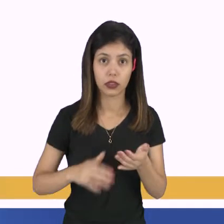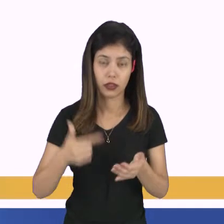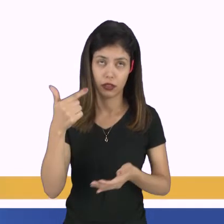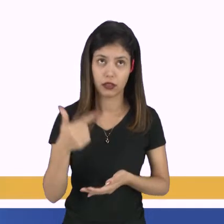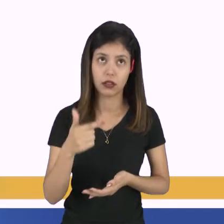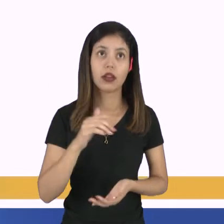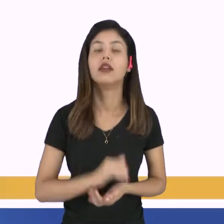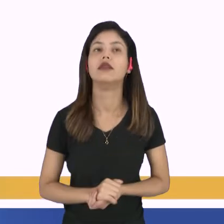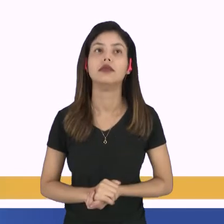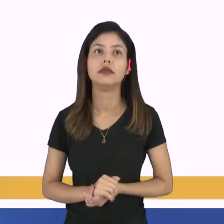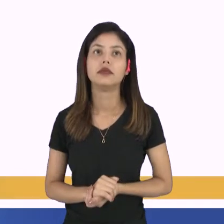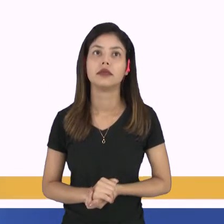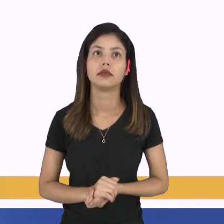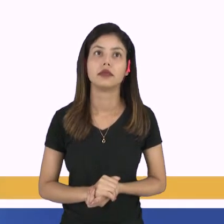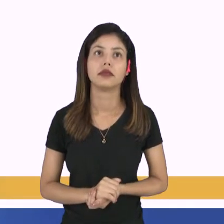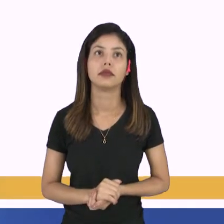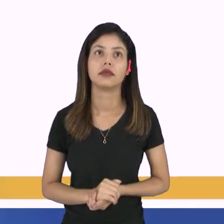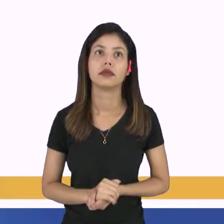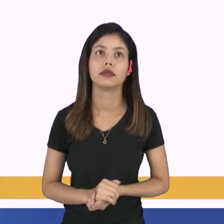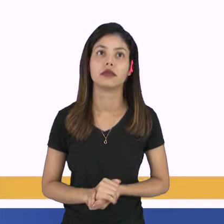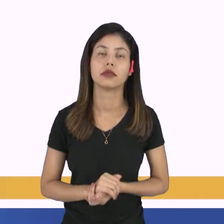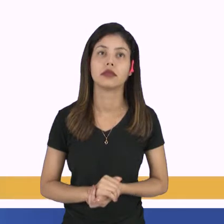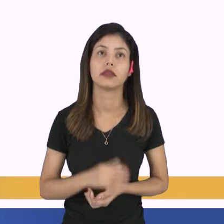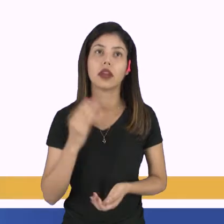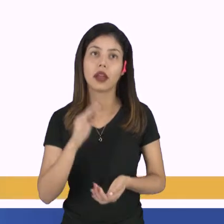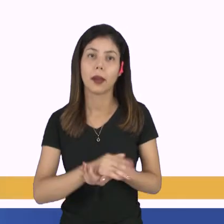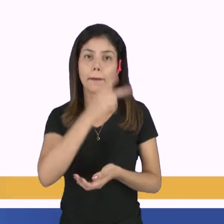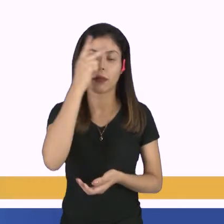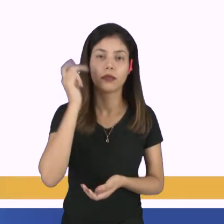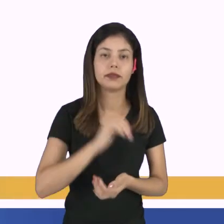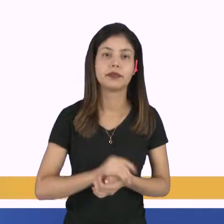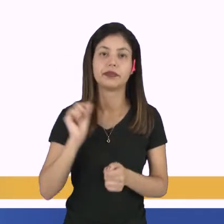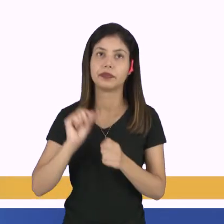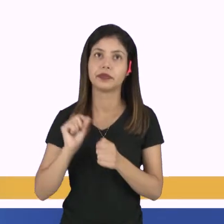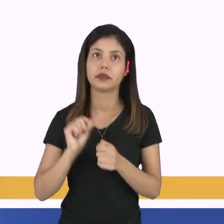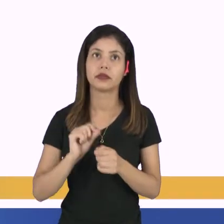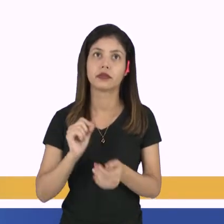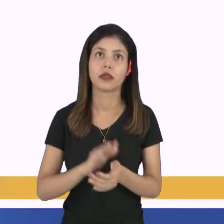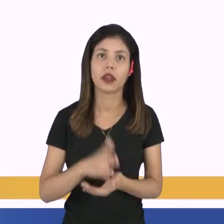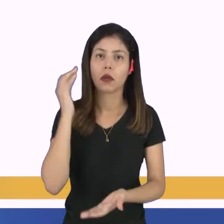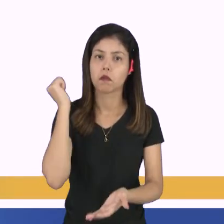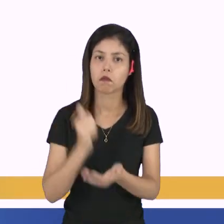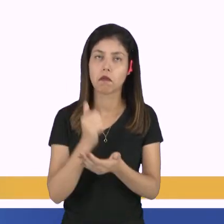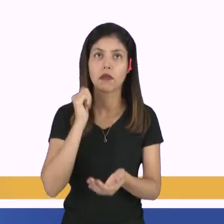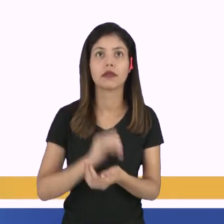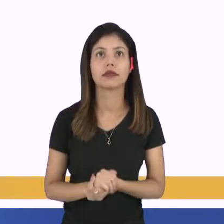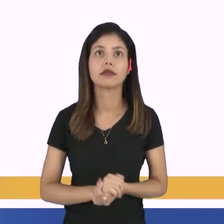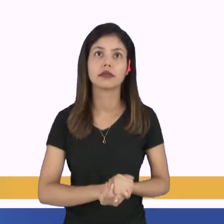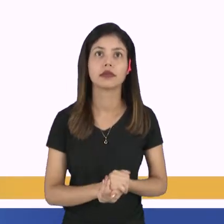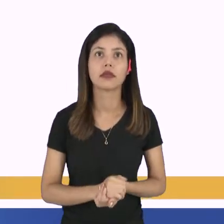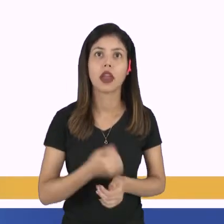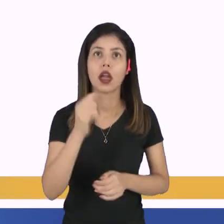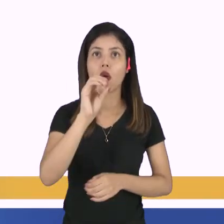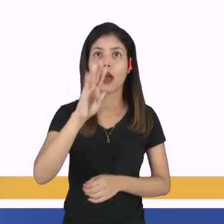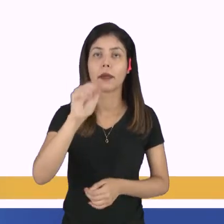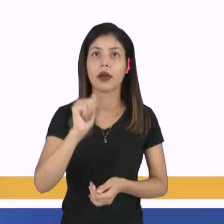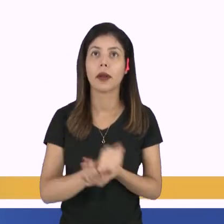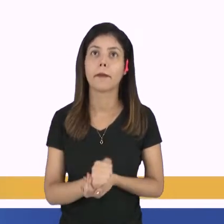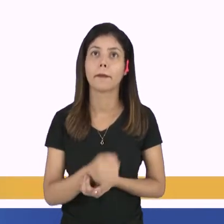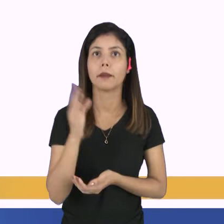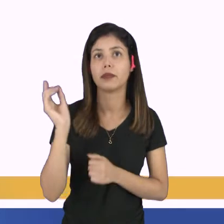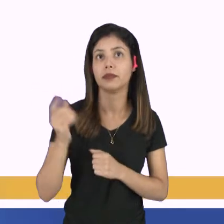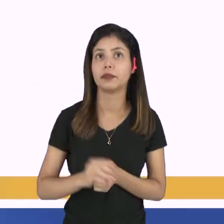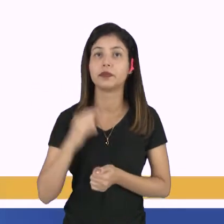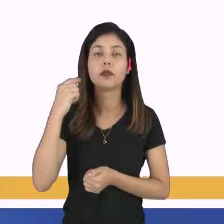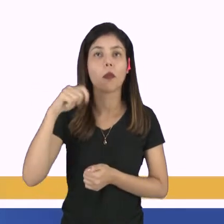Exercício 2. Recém-formado em Direito e aprovado na prova da OAB, o advogado Matheus pretende montar seu escritório